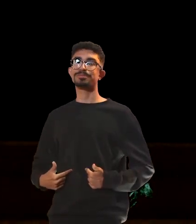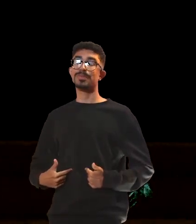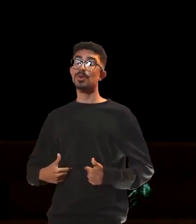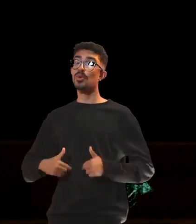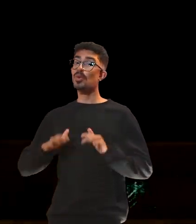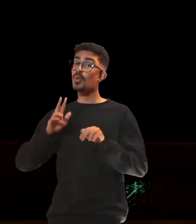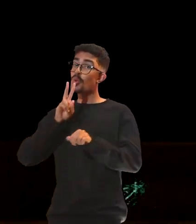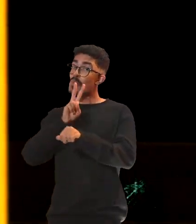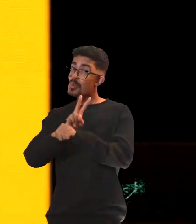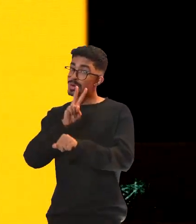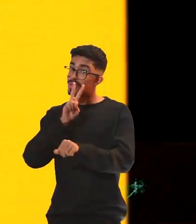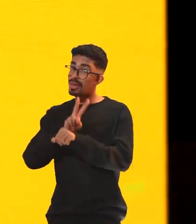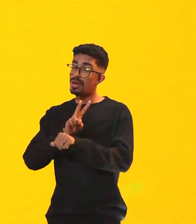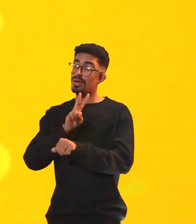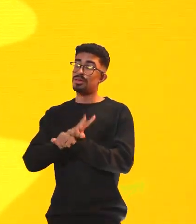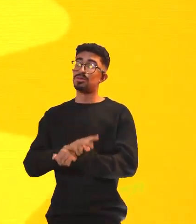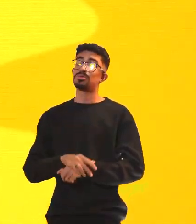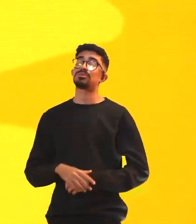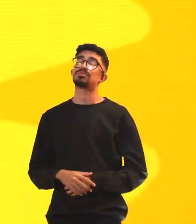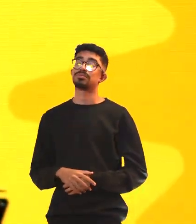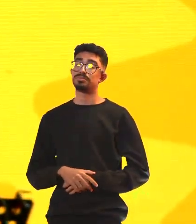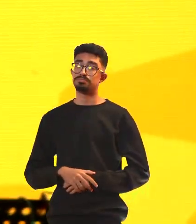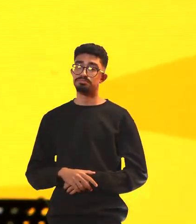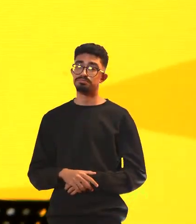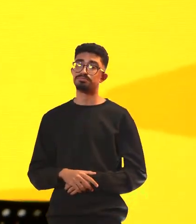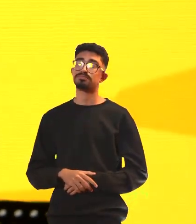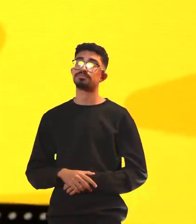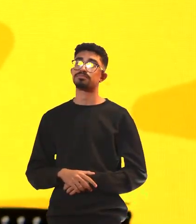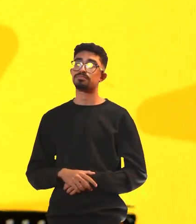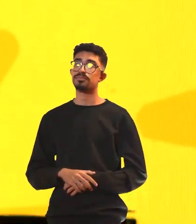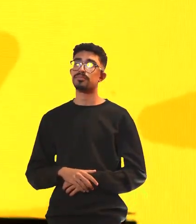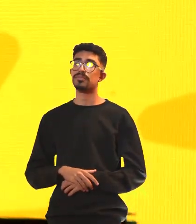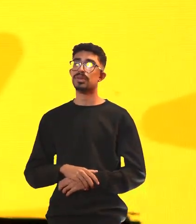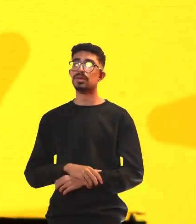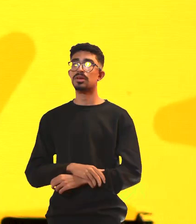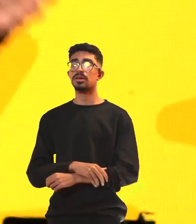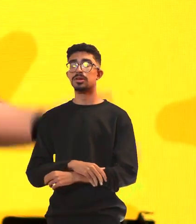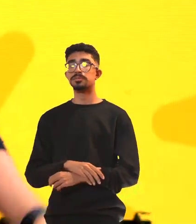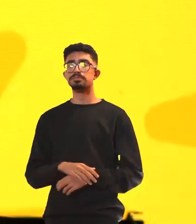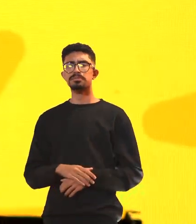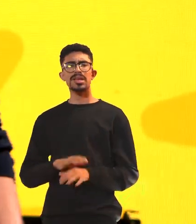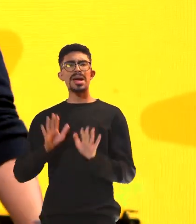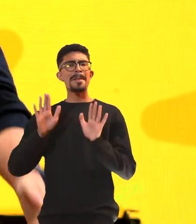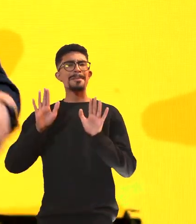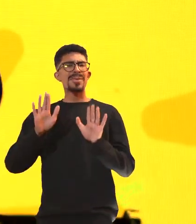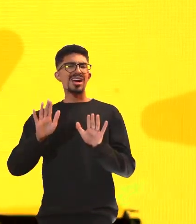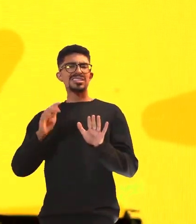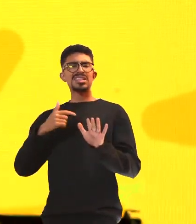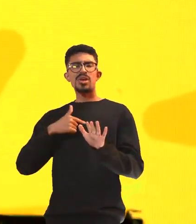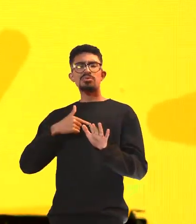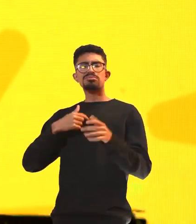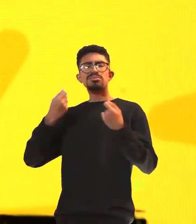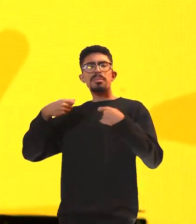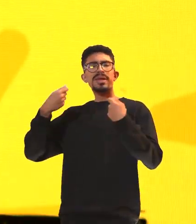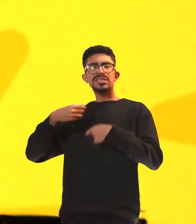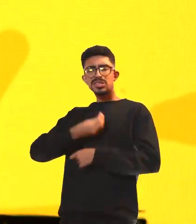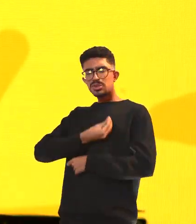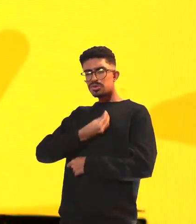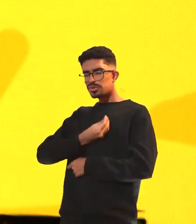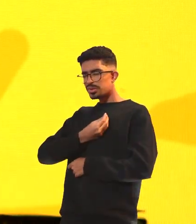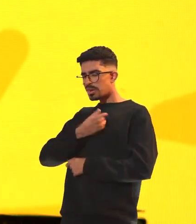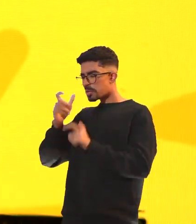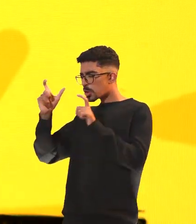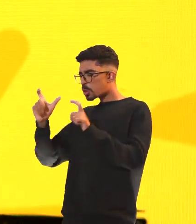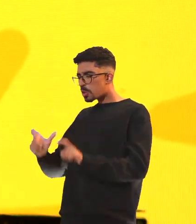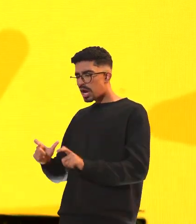Fisicamente e em pensamentos. Mas em que lugar que você precisa estar então? Na presença